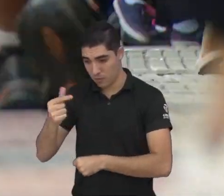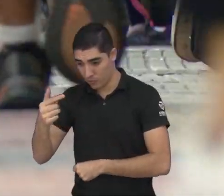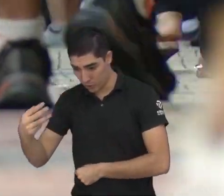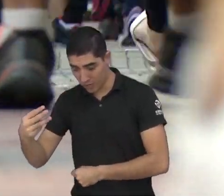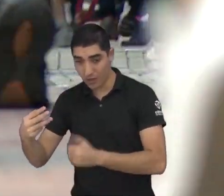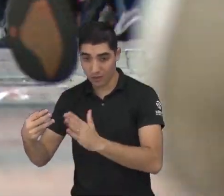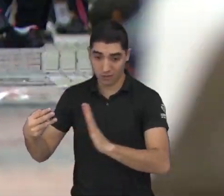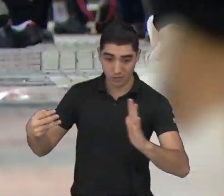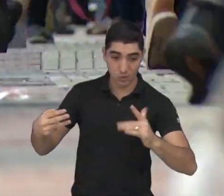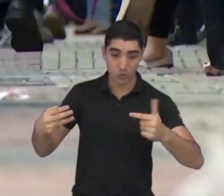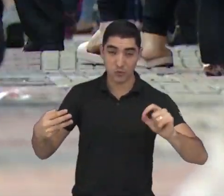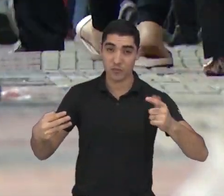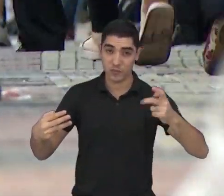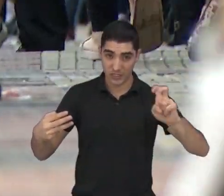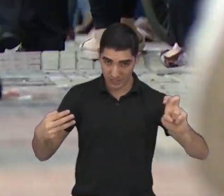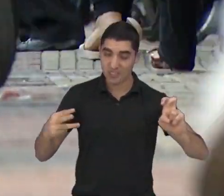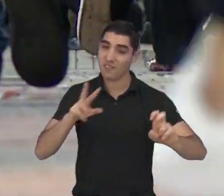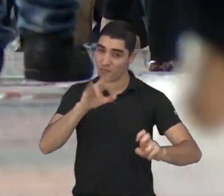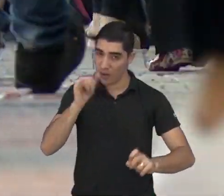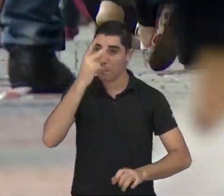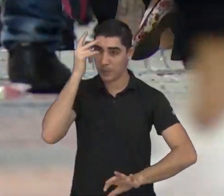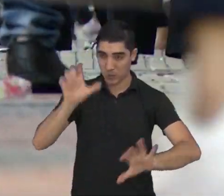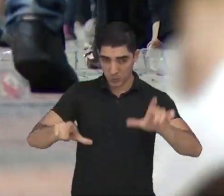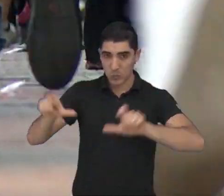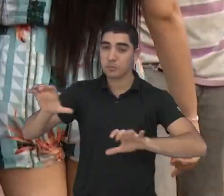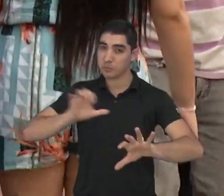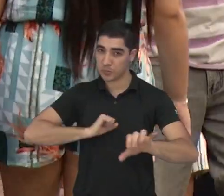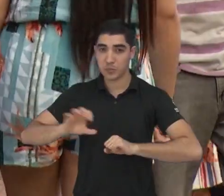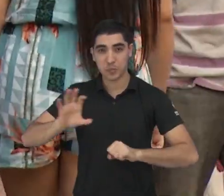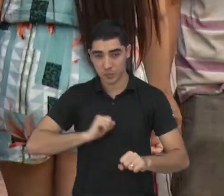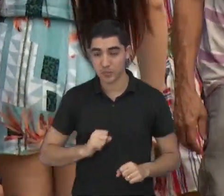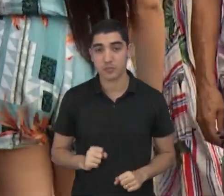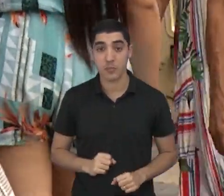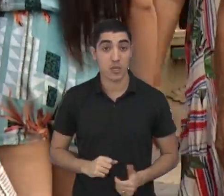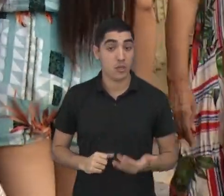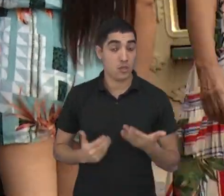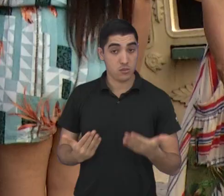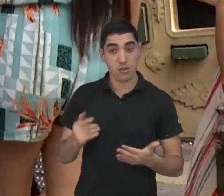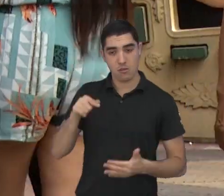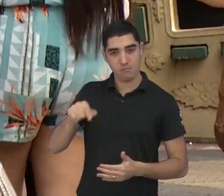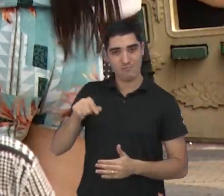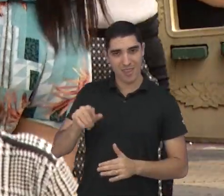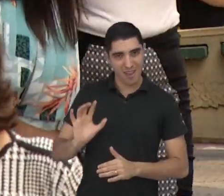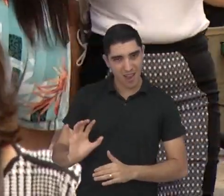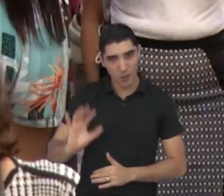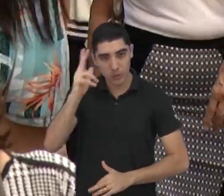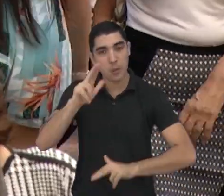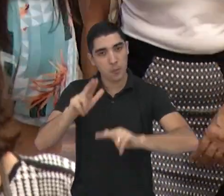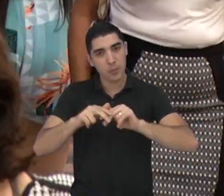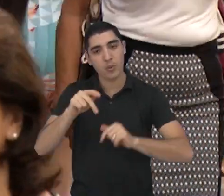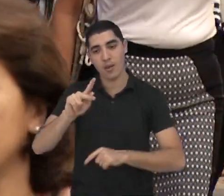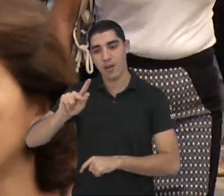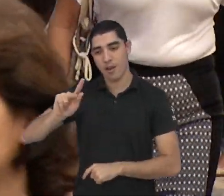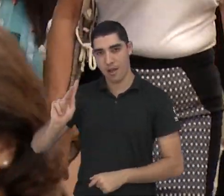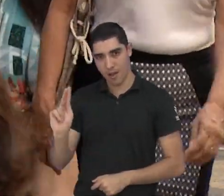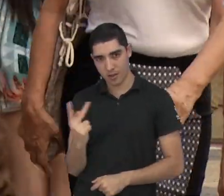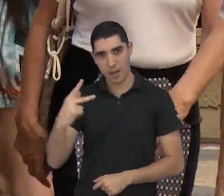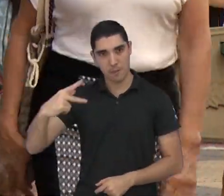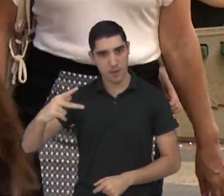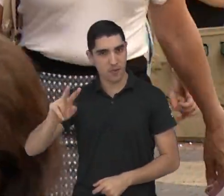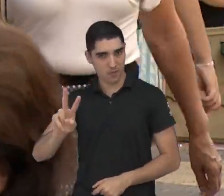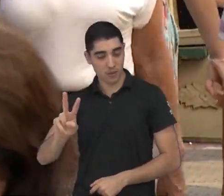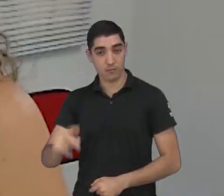entre 2023 e 2025. Como mais de 90% das ocorrências são provocadas